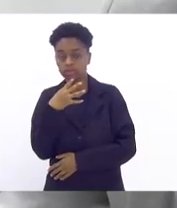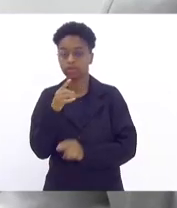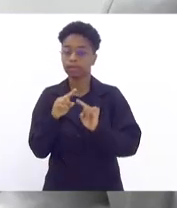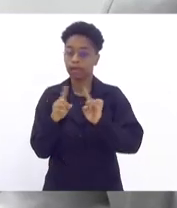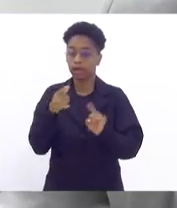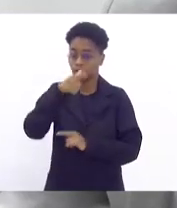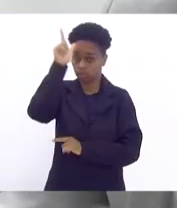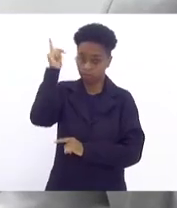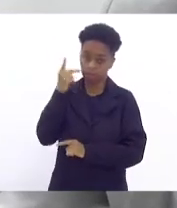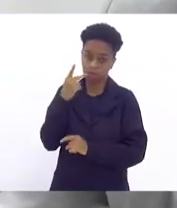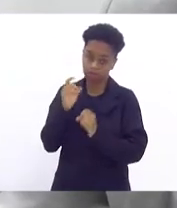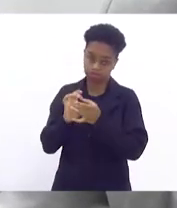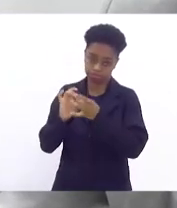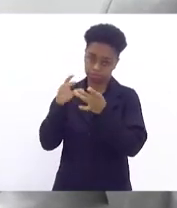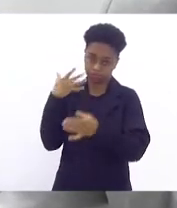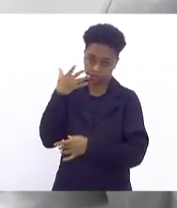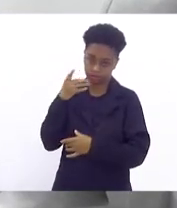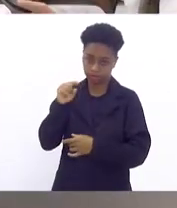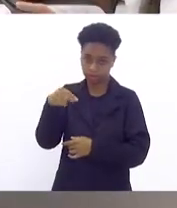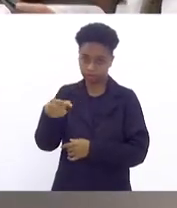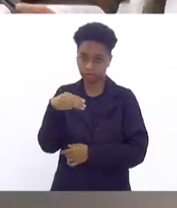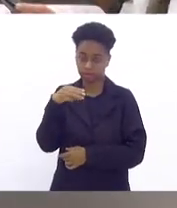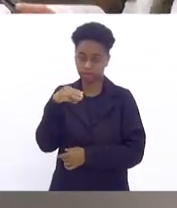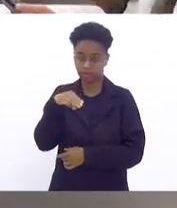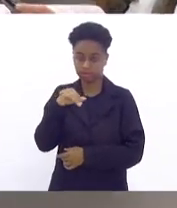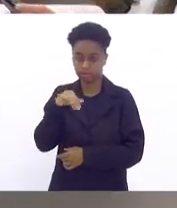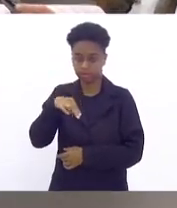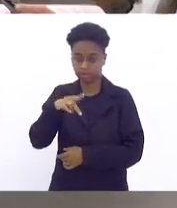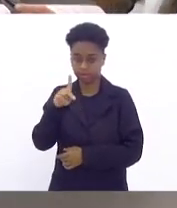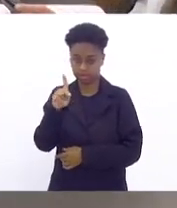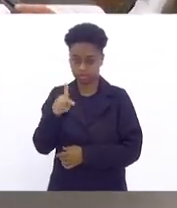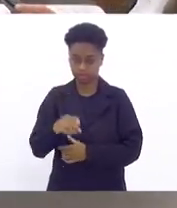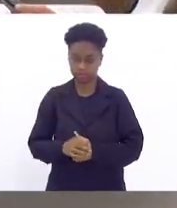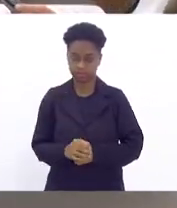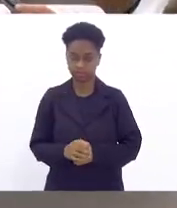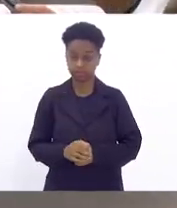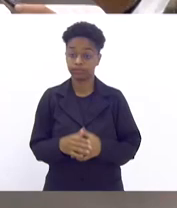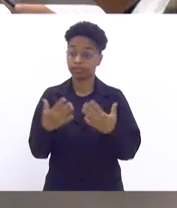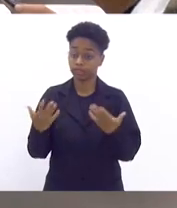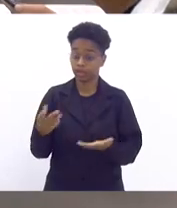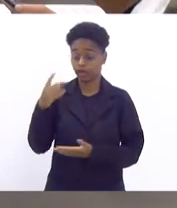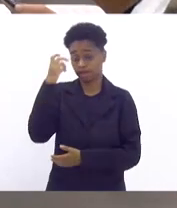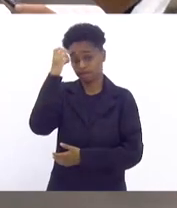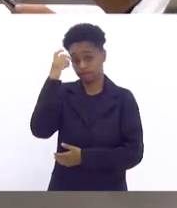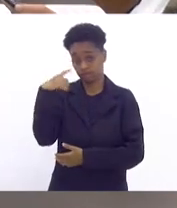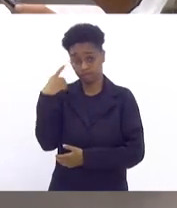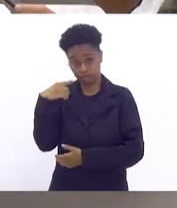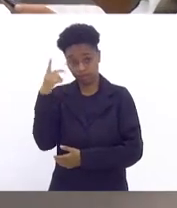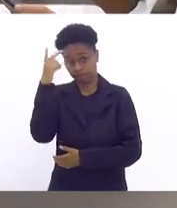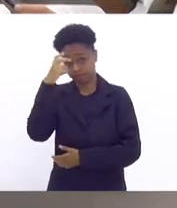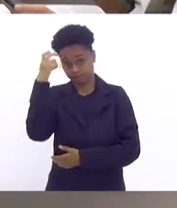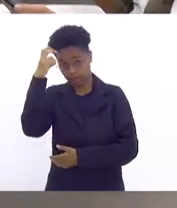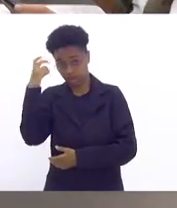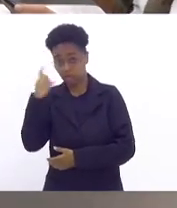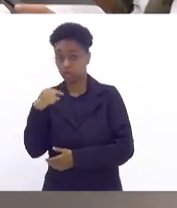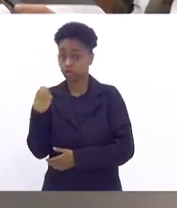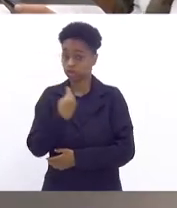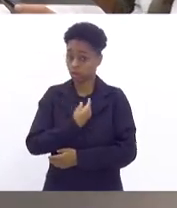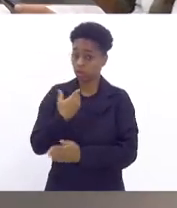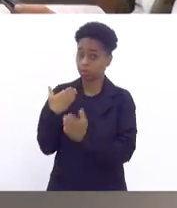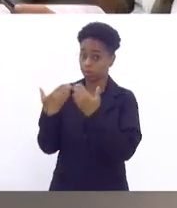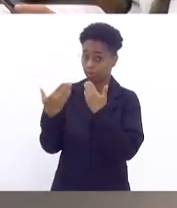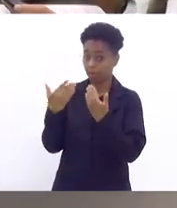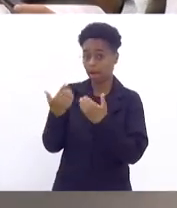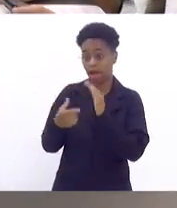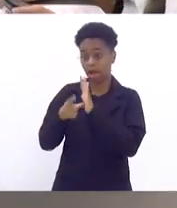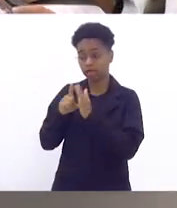para o deputado Luís Paulo depois do deputado mente deputada Veronica conversamos antes da chegada de excelência